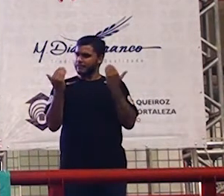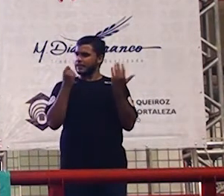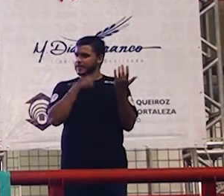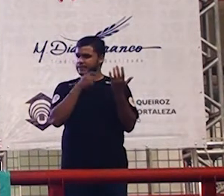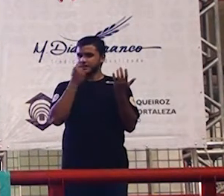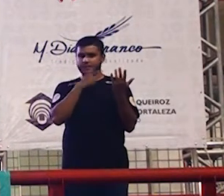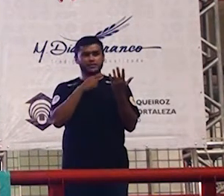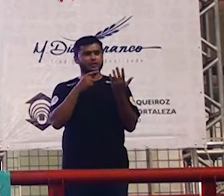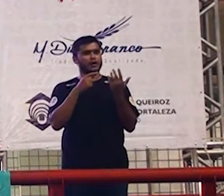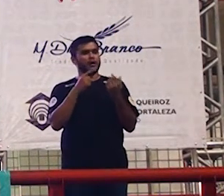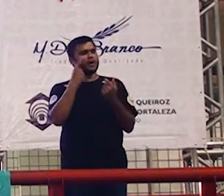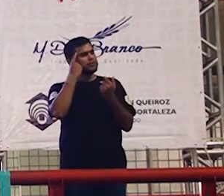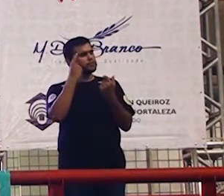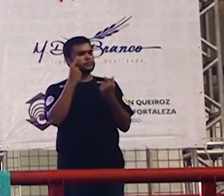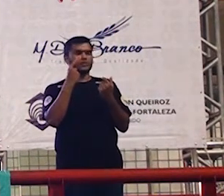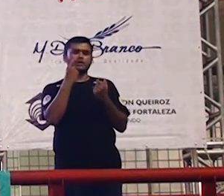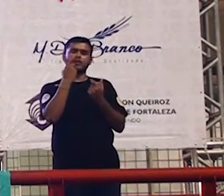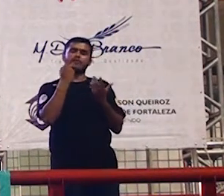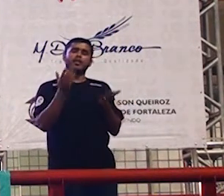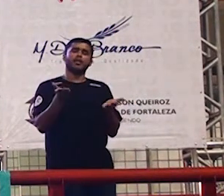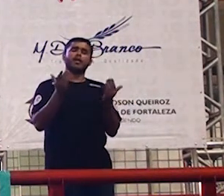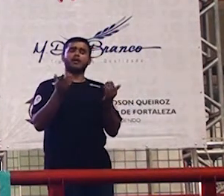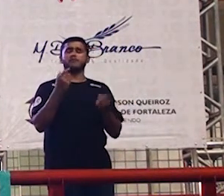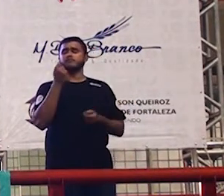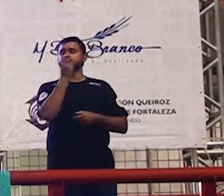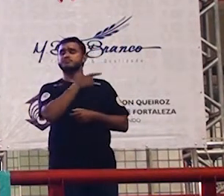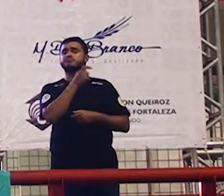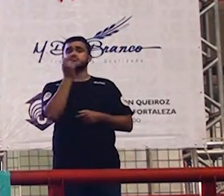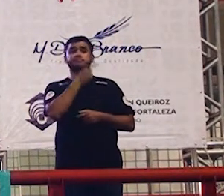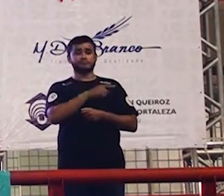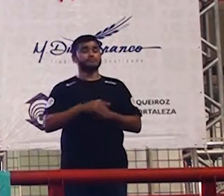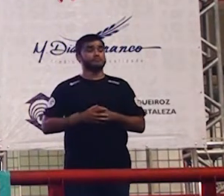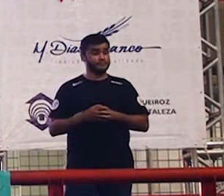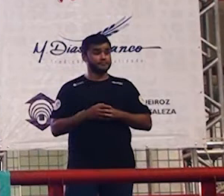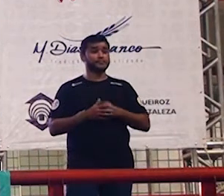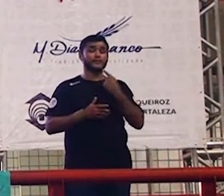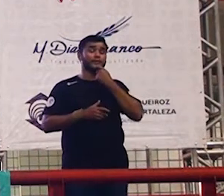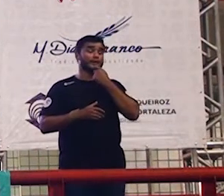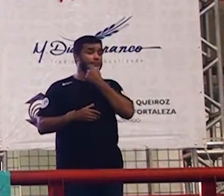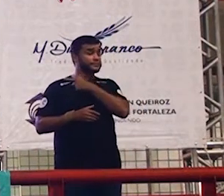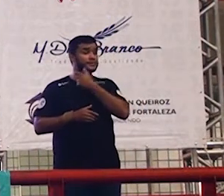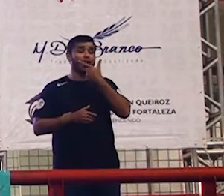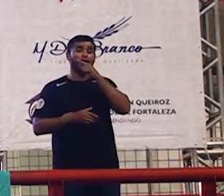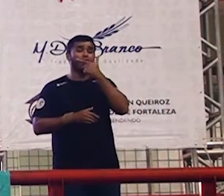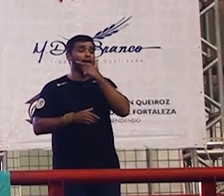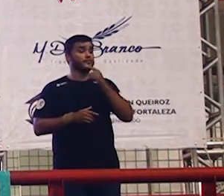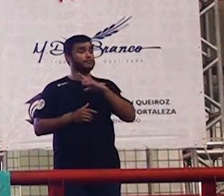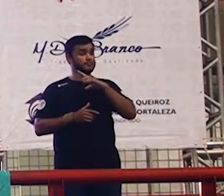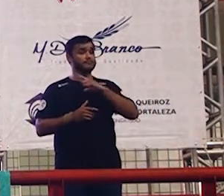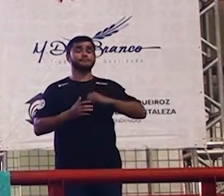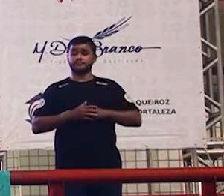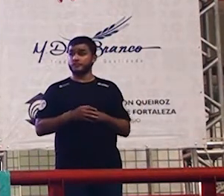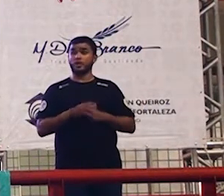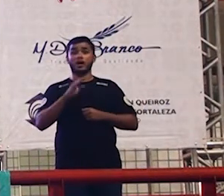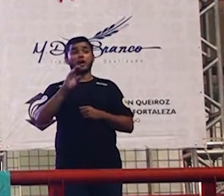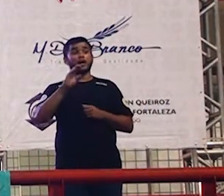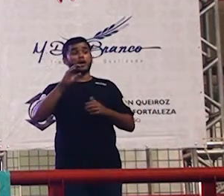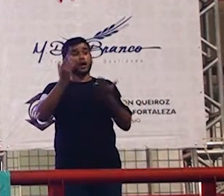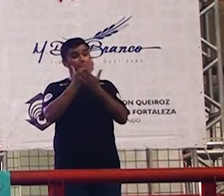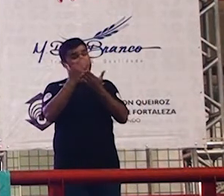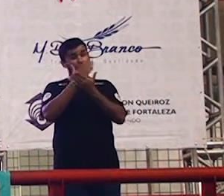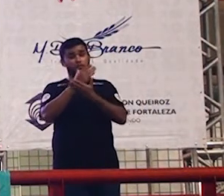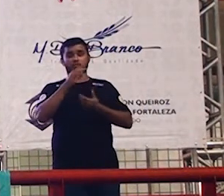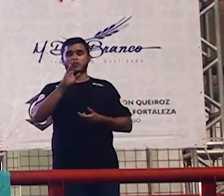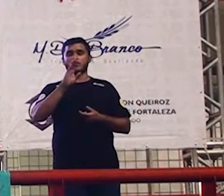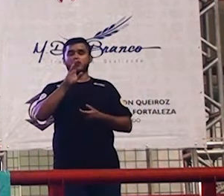E a ironia dá leveza ao texto, dá humor ao texto. Memórias Póstumas de Brás